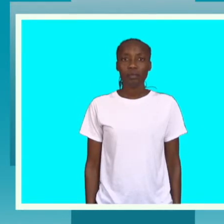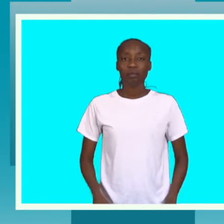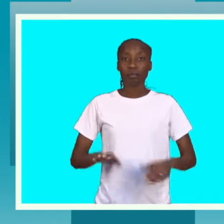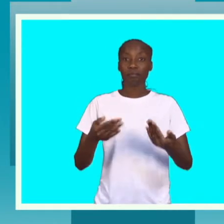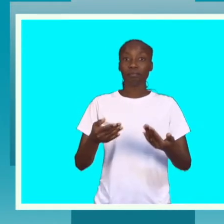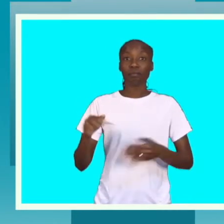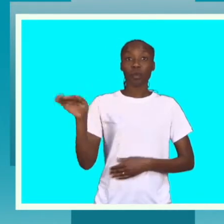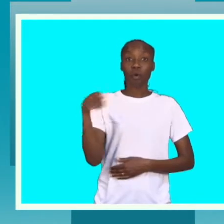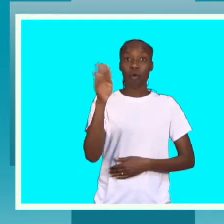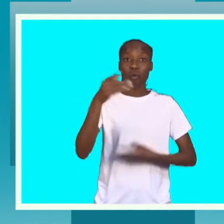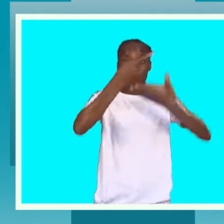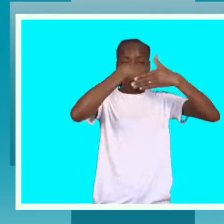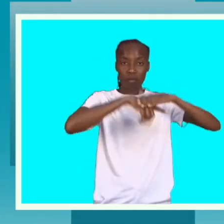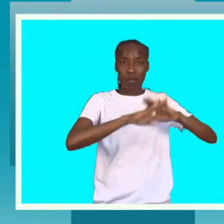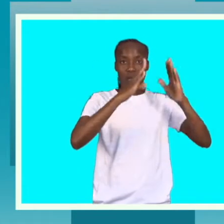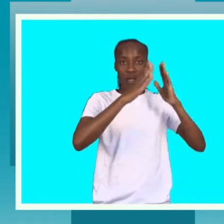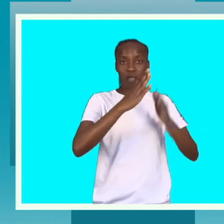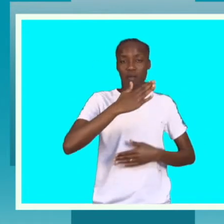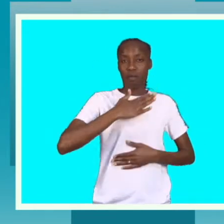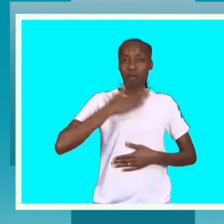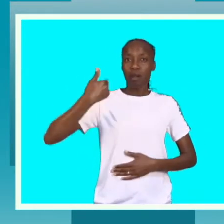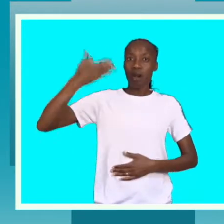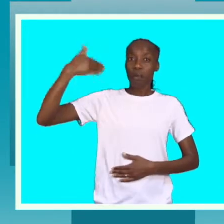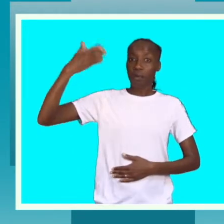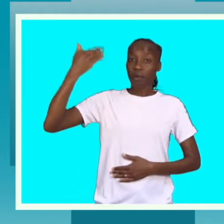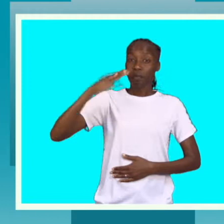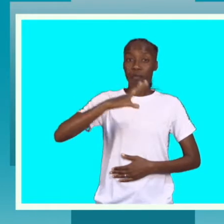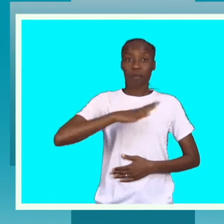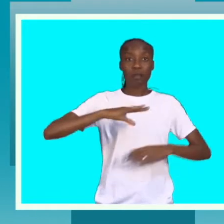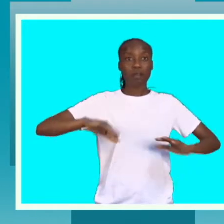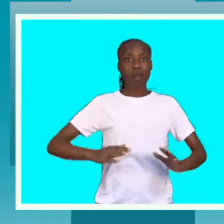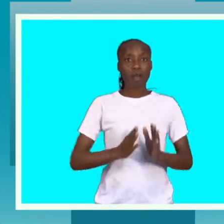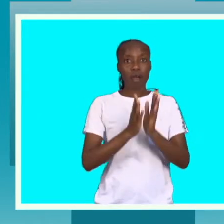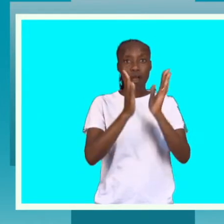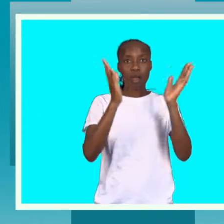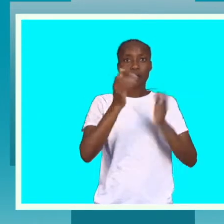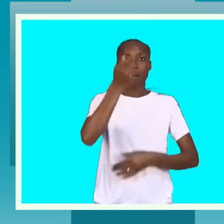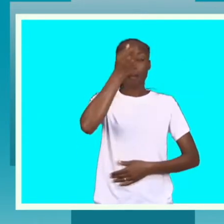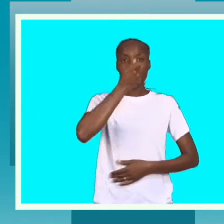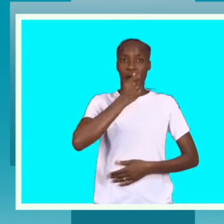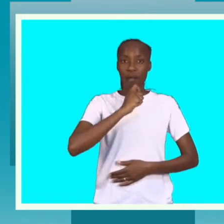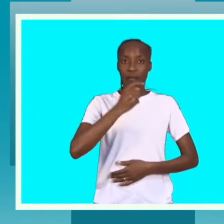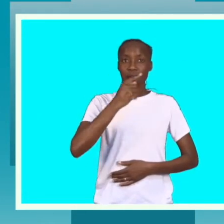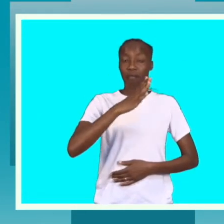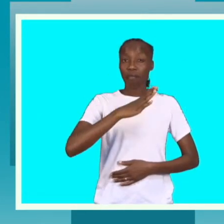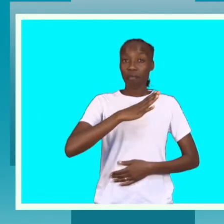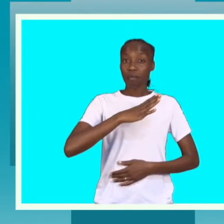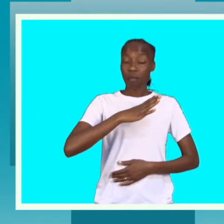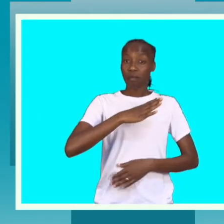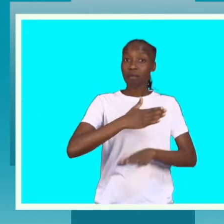cobra na minha casa. Há muito tempo aqui havia mangueira. Então, nesse tempo mesmo,